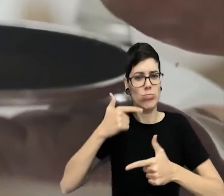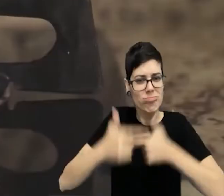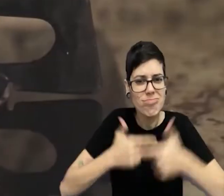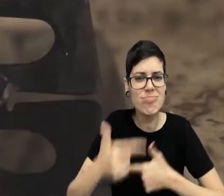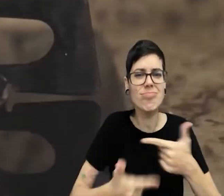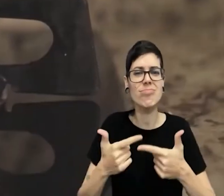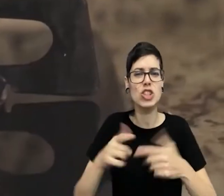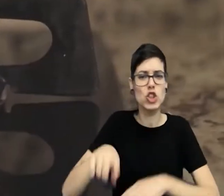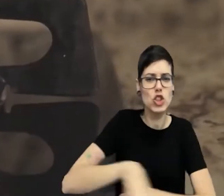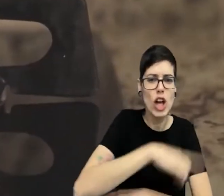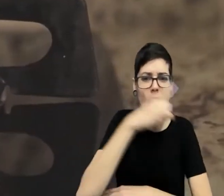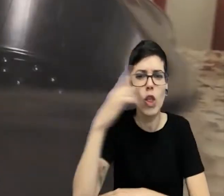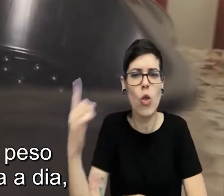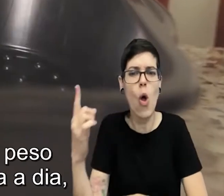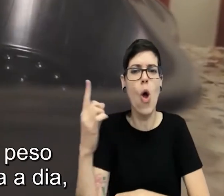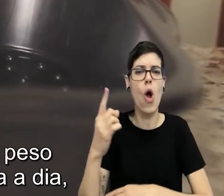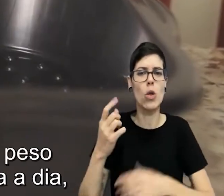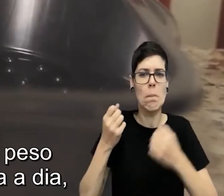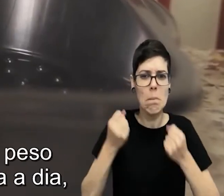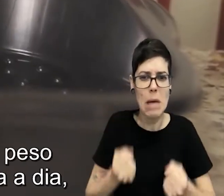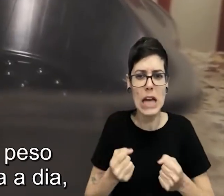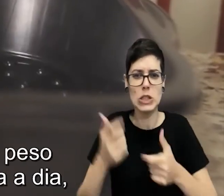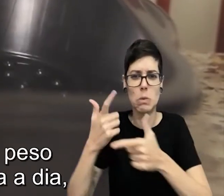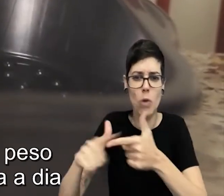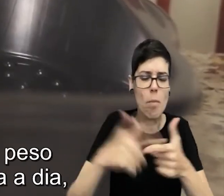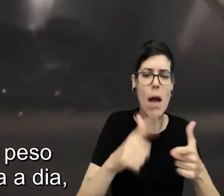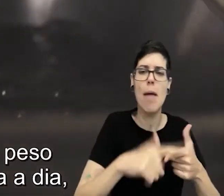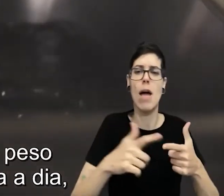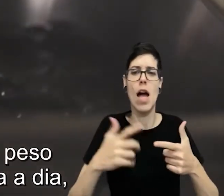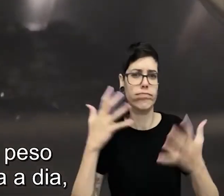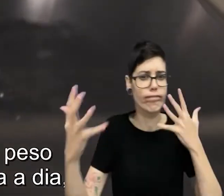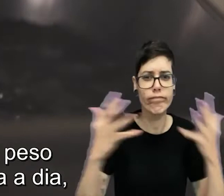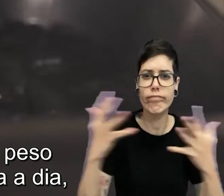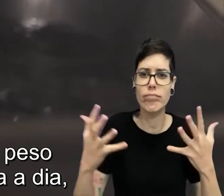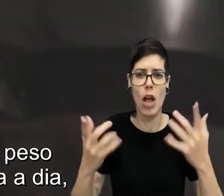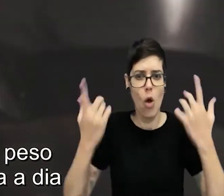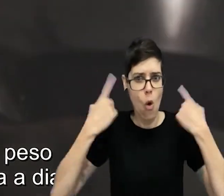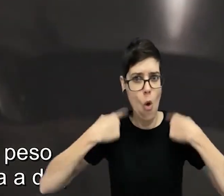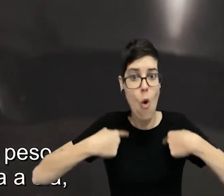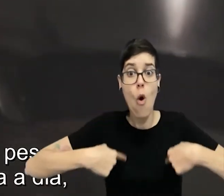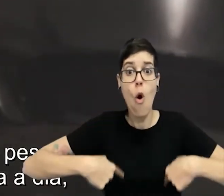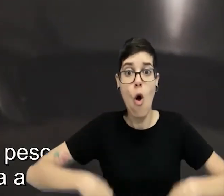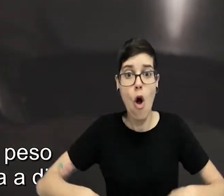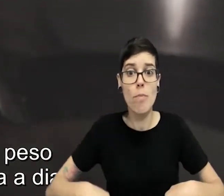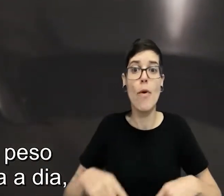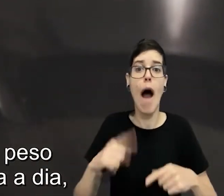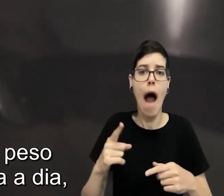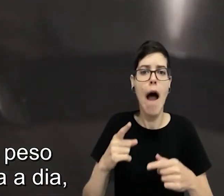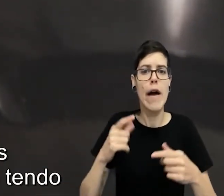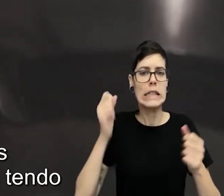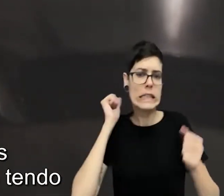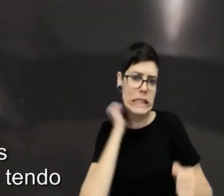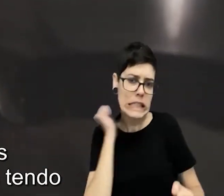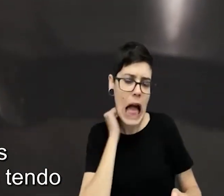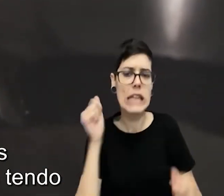nosso corpo físico, e eles carregam também peso, assim, dos nossos problemas, assim, do dia a dia, da nossa angústia, da